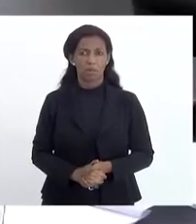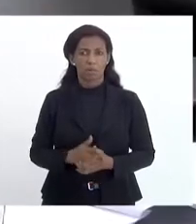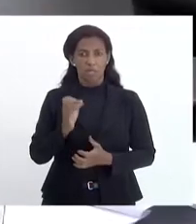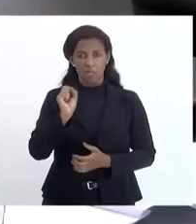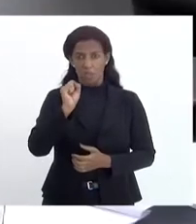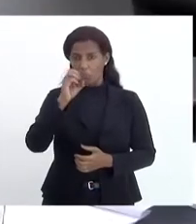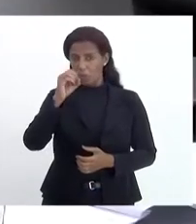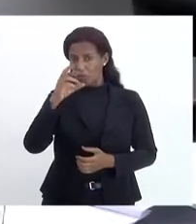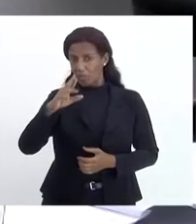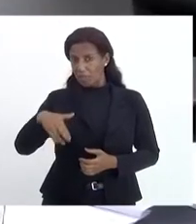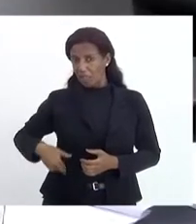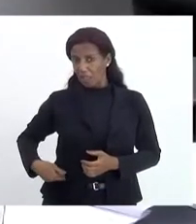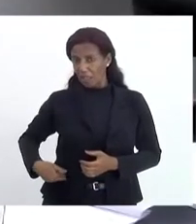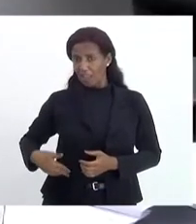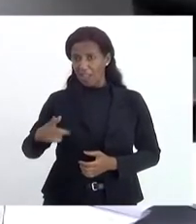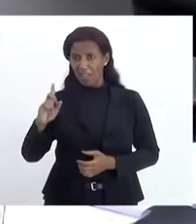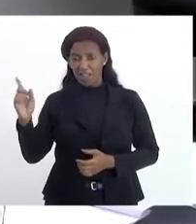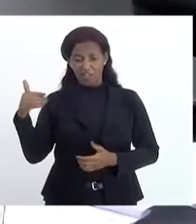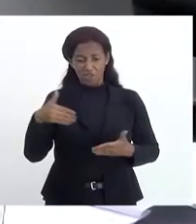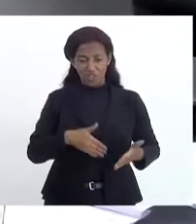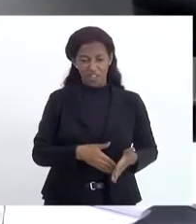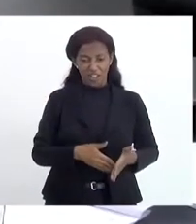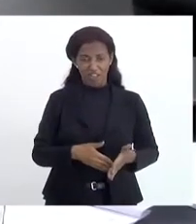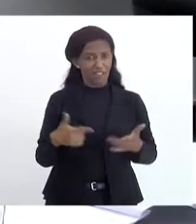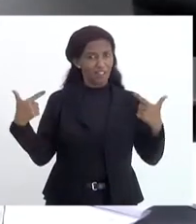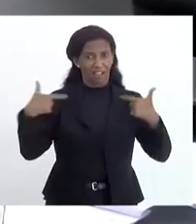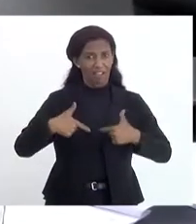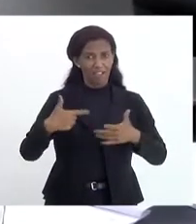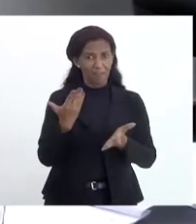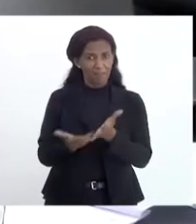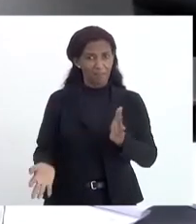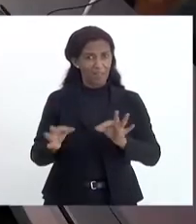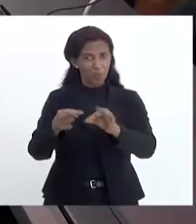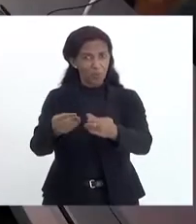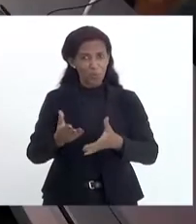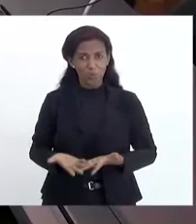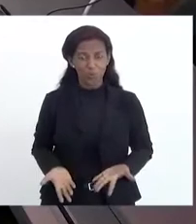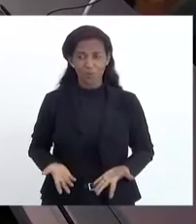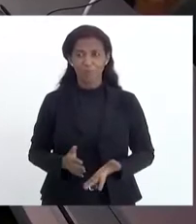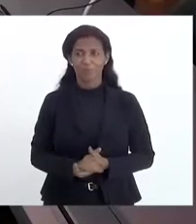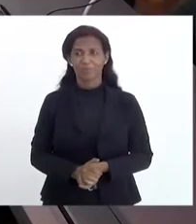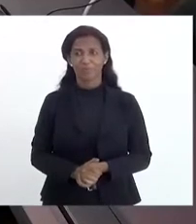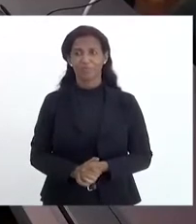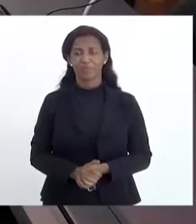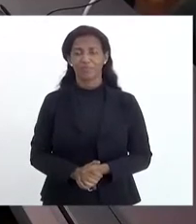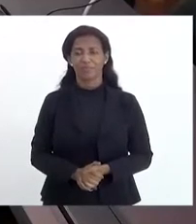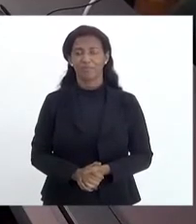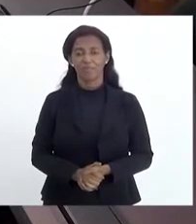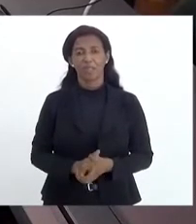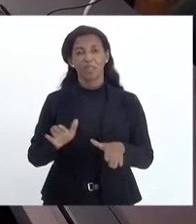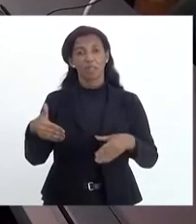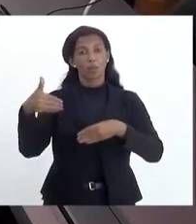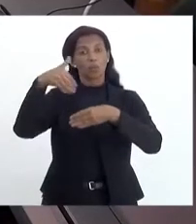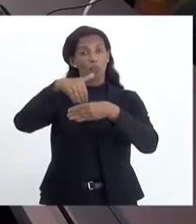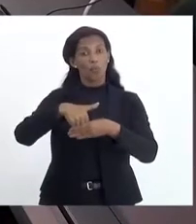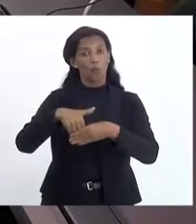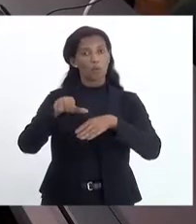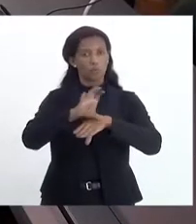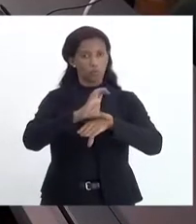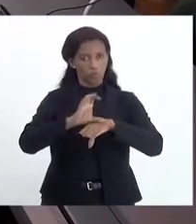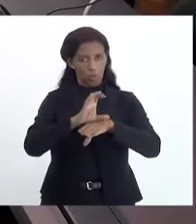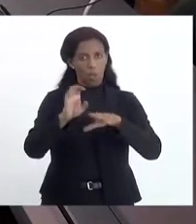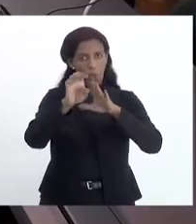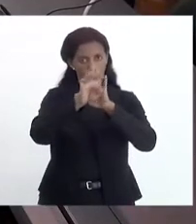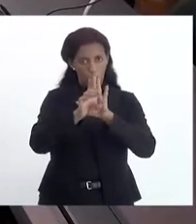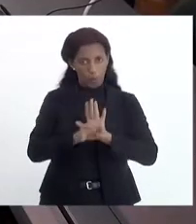bolso de Caxias aqui, o senhor chega sem nenhum. Então, deputado Luiz Paulo, a proposta, eu estou dando voto aqui pela constitucionalidade com emenda,